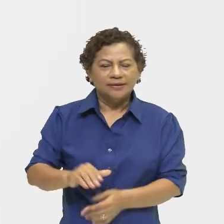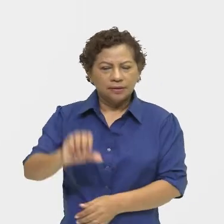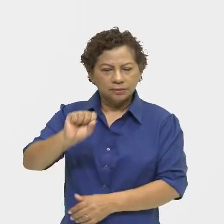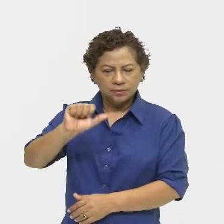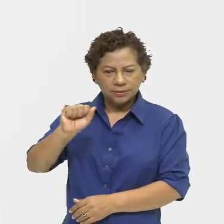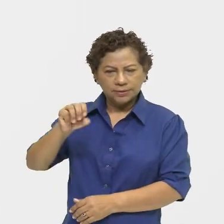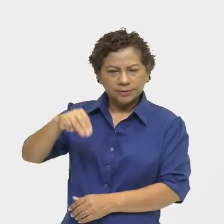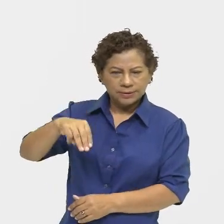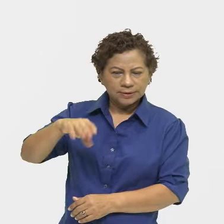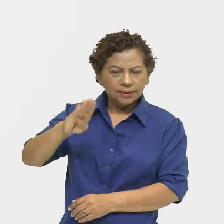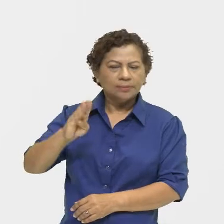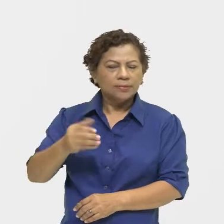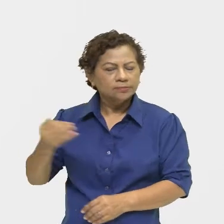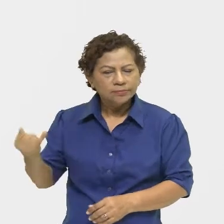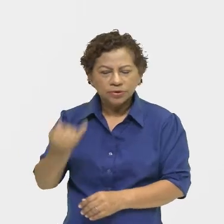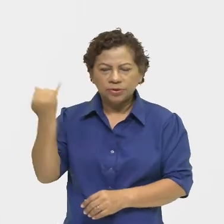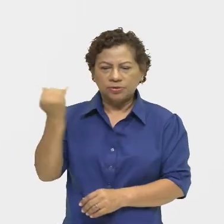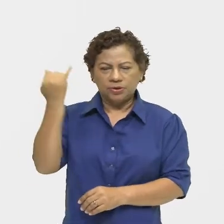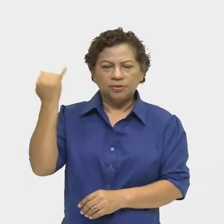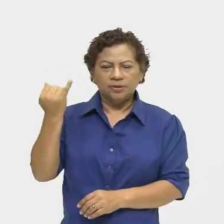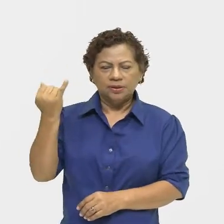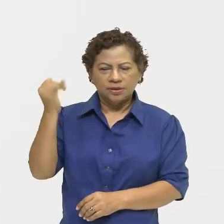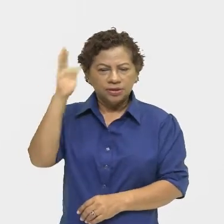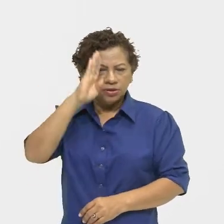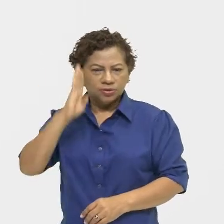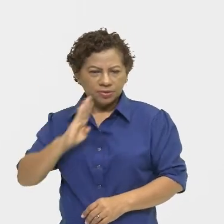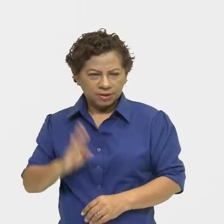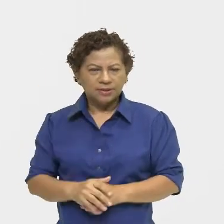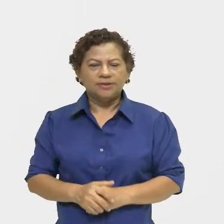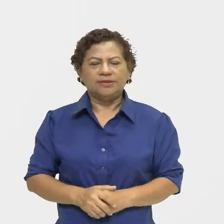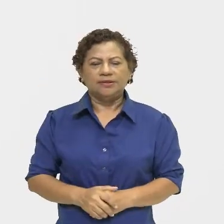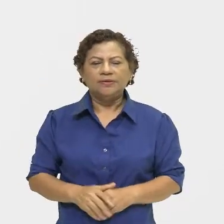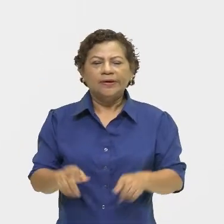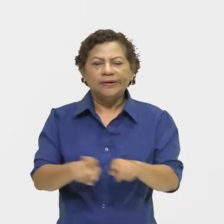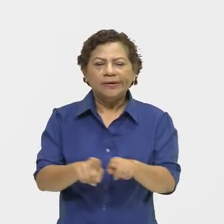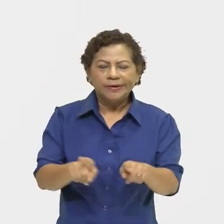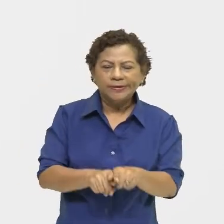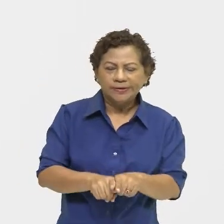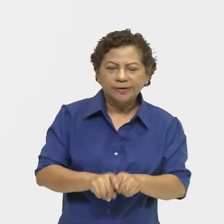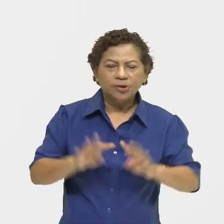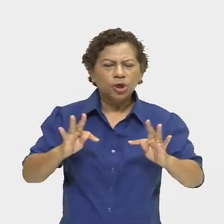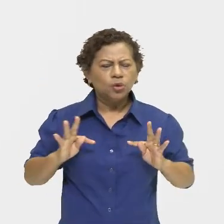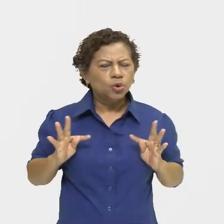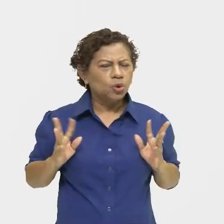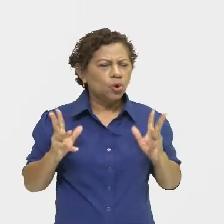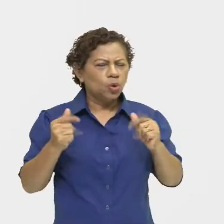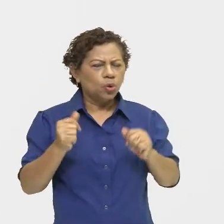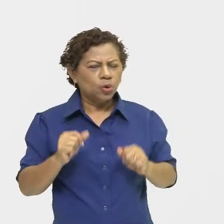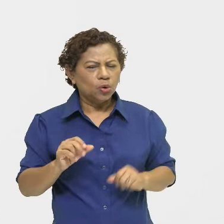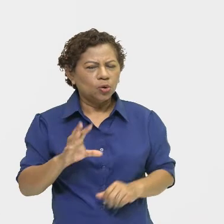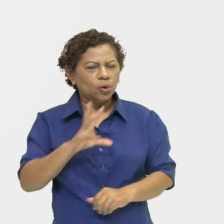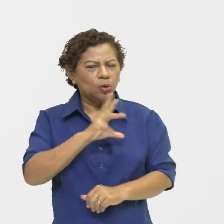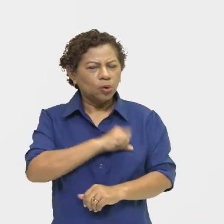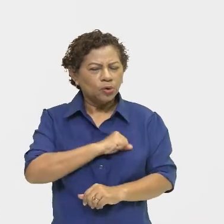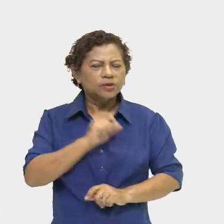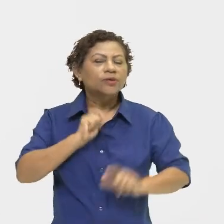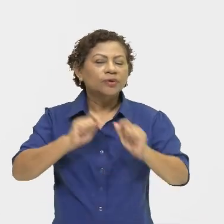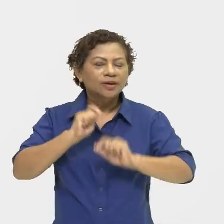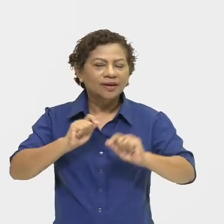país. Gerou também diversos subgêneros e dita o ritmo da maior festa popular brasileira, o